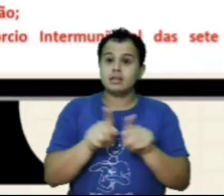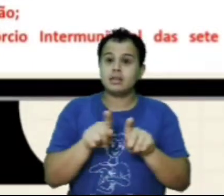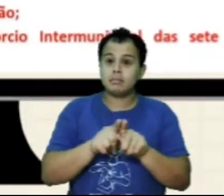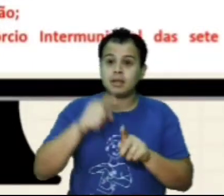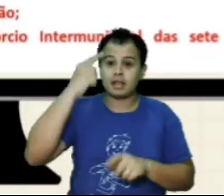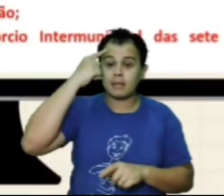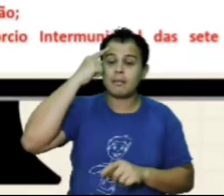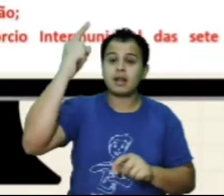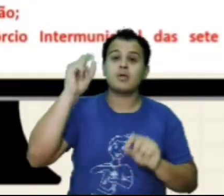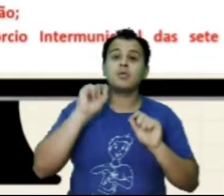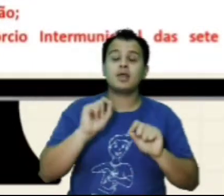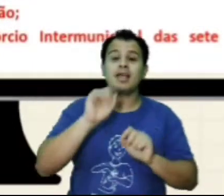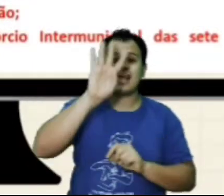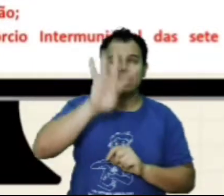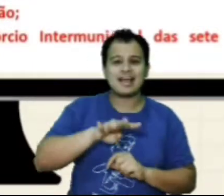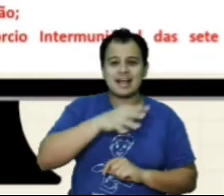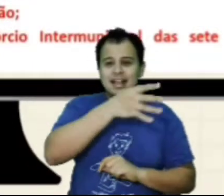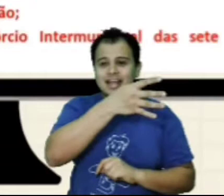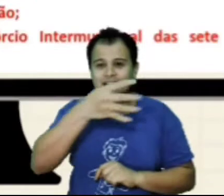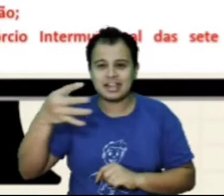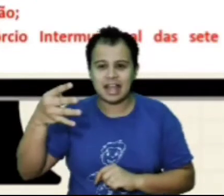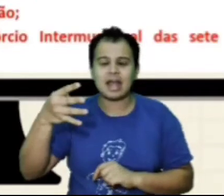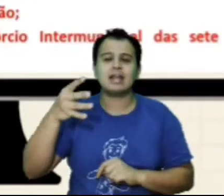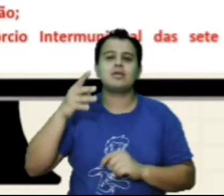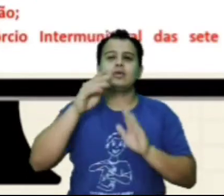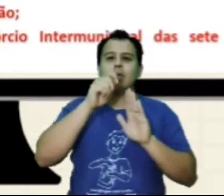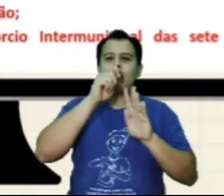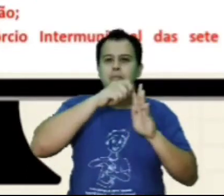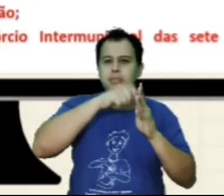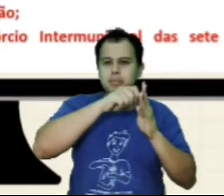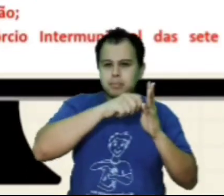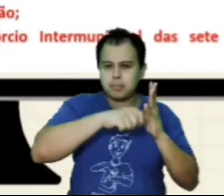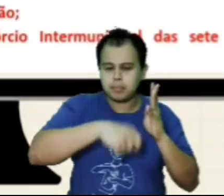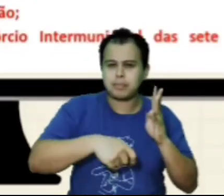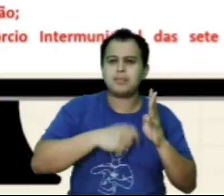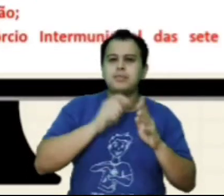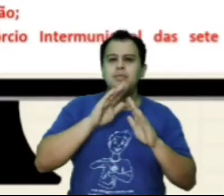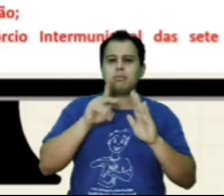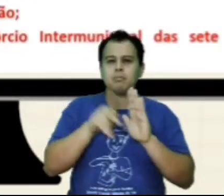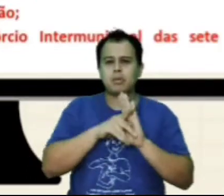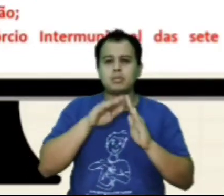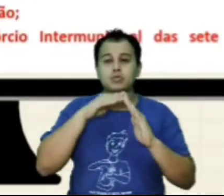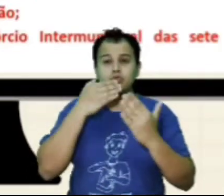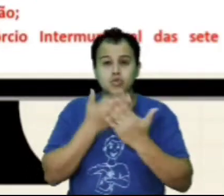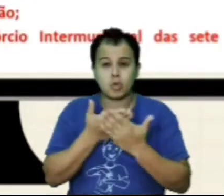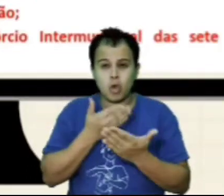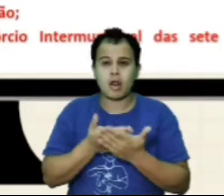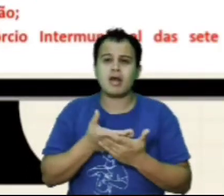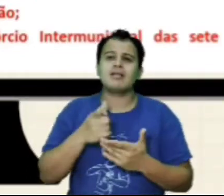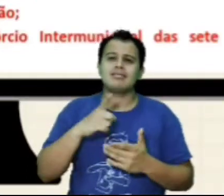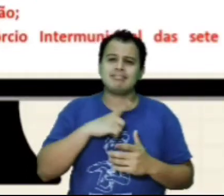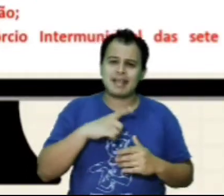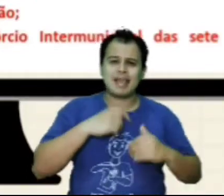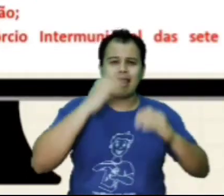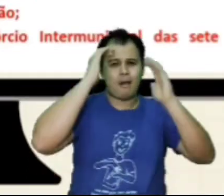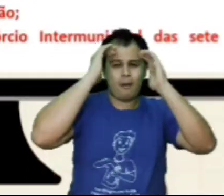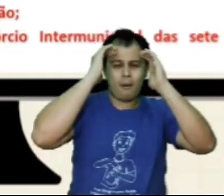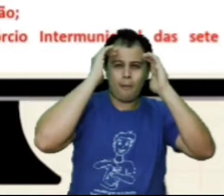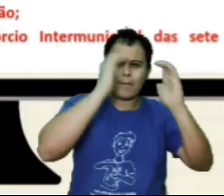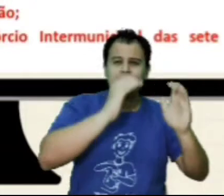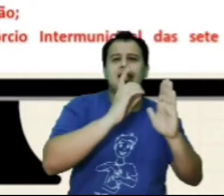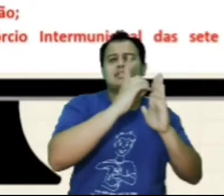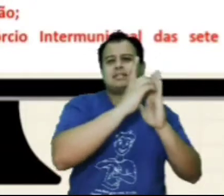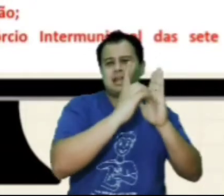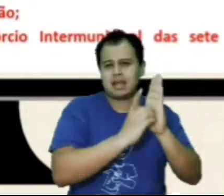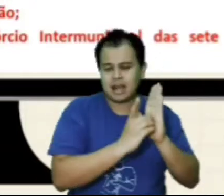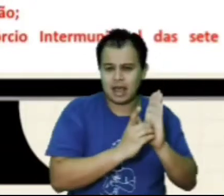calendário escolar está sendo pautada por decretos e orientações estadual, municipal, Conselho Estadual